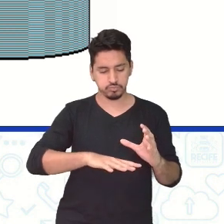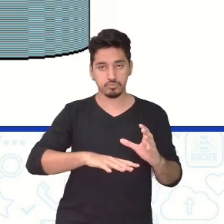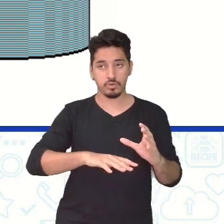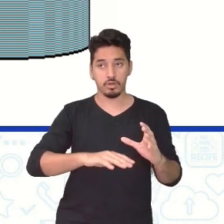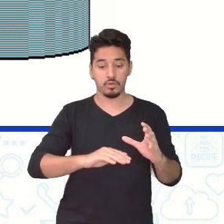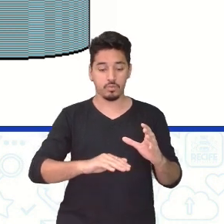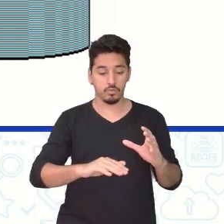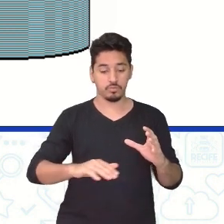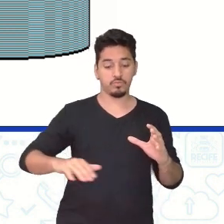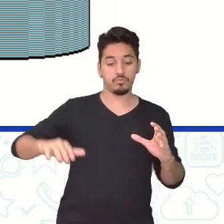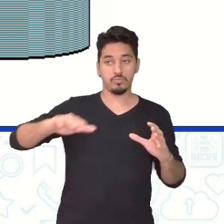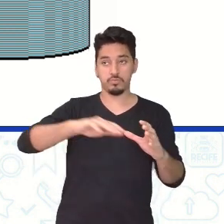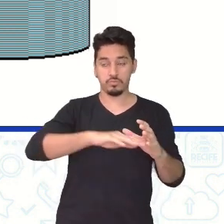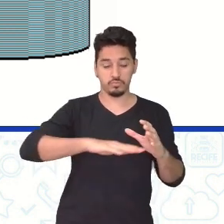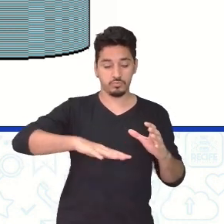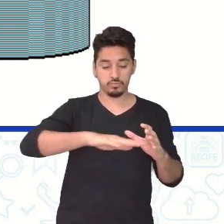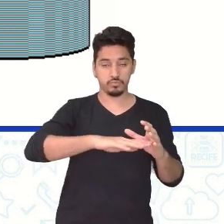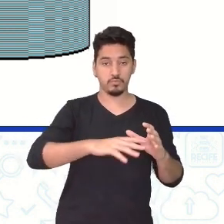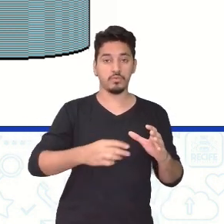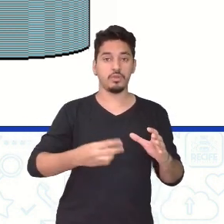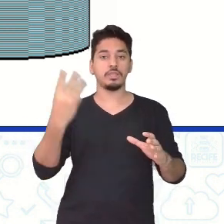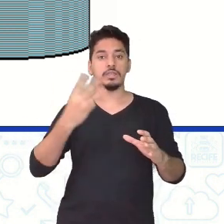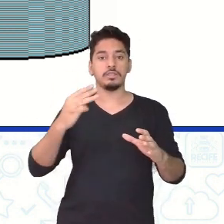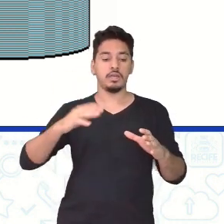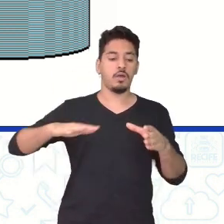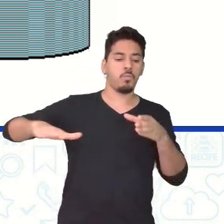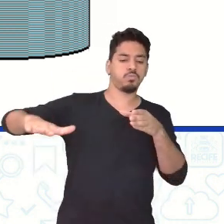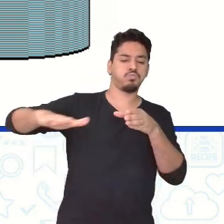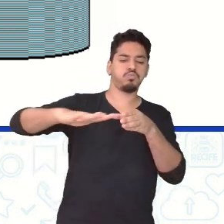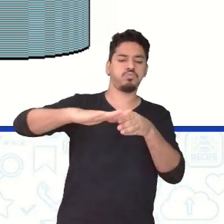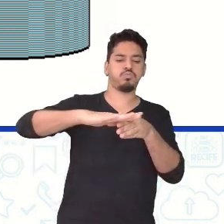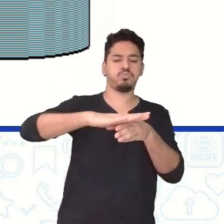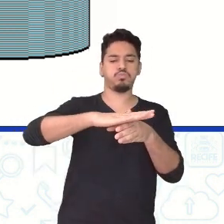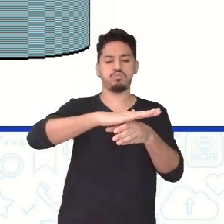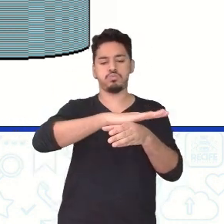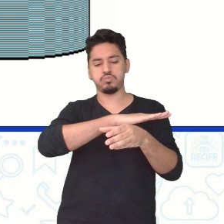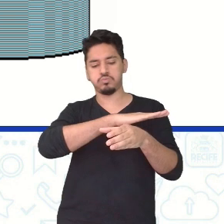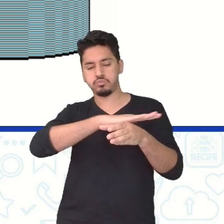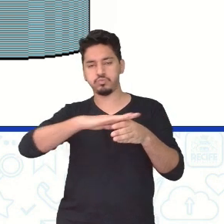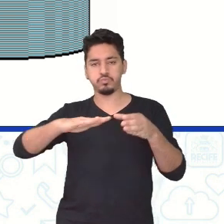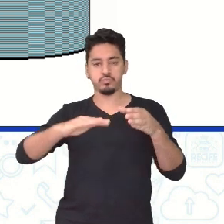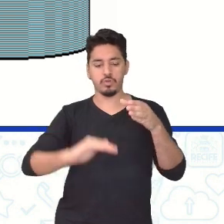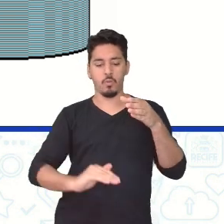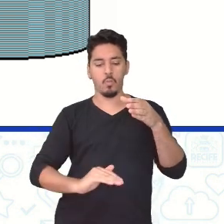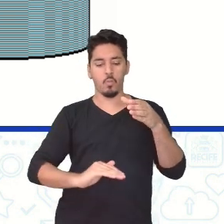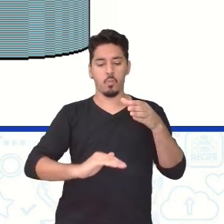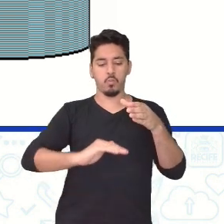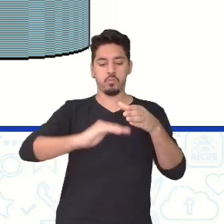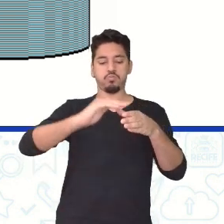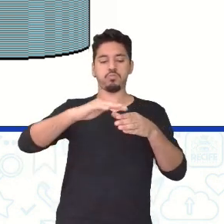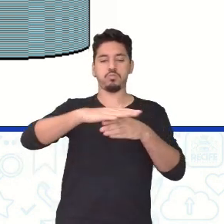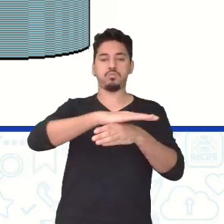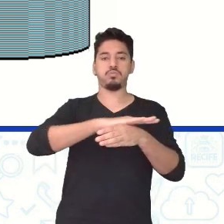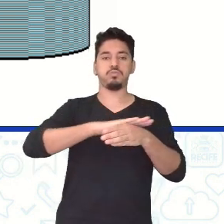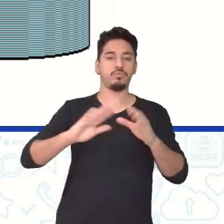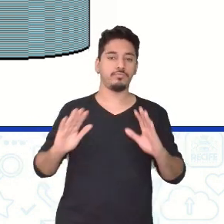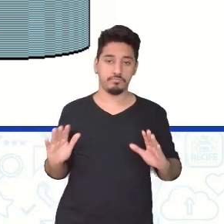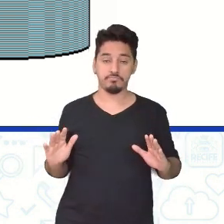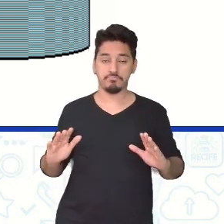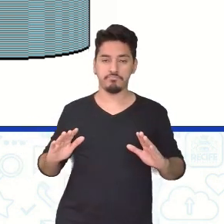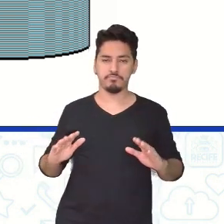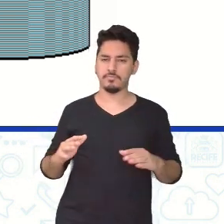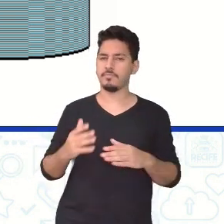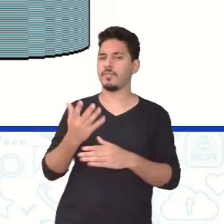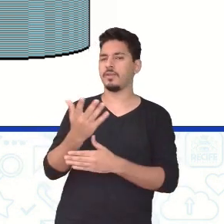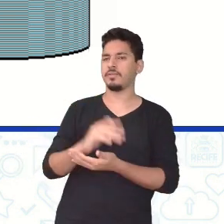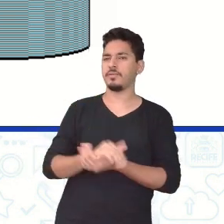um pouco na segunda figura e a terceira está esborrando, ou seja, está acima, está com volume cheio, topo, topo, topo. E